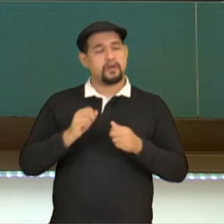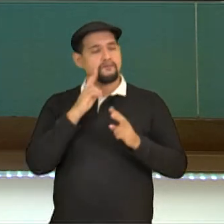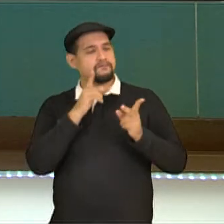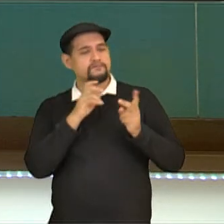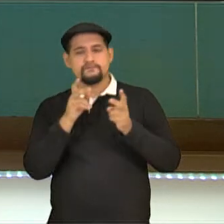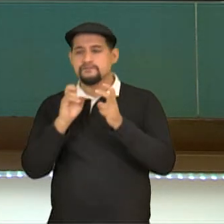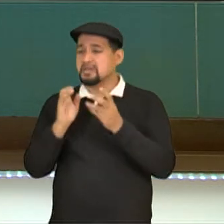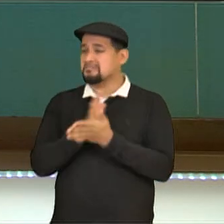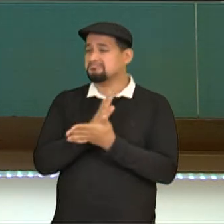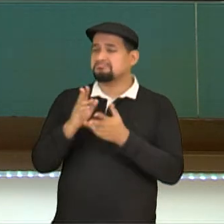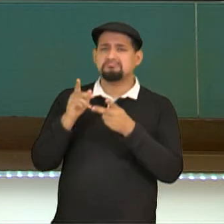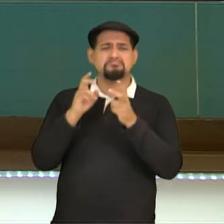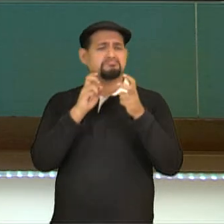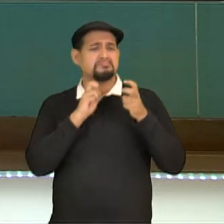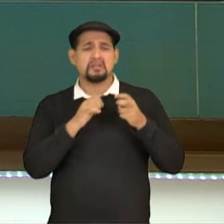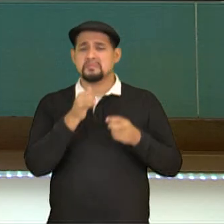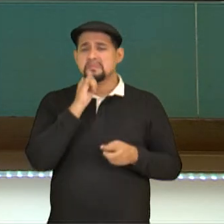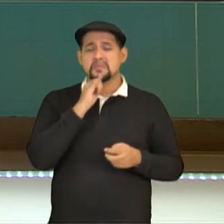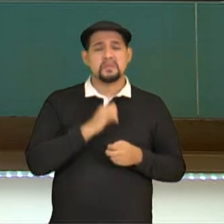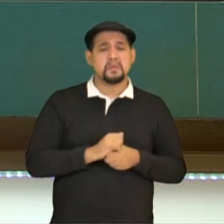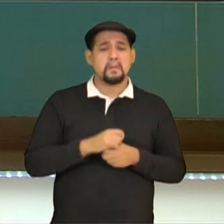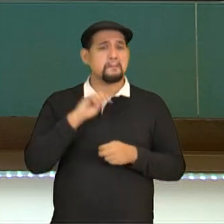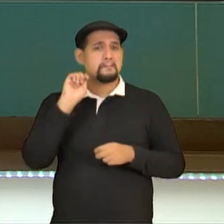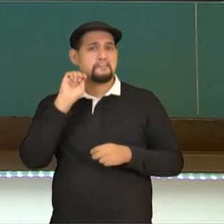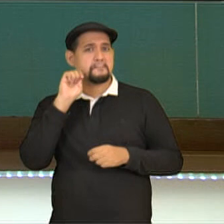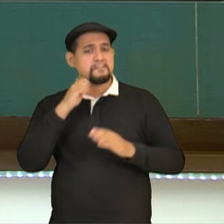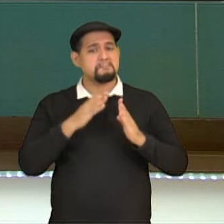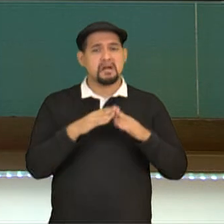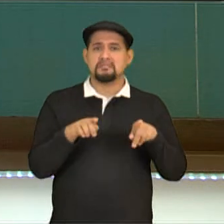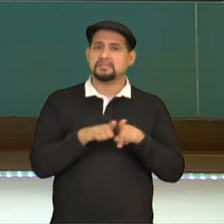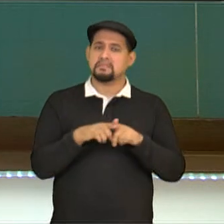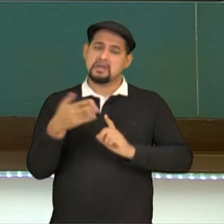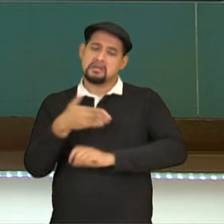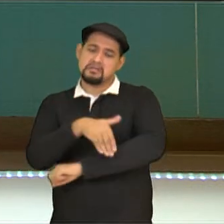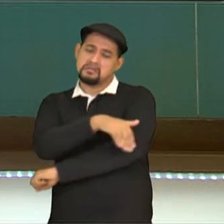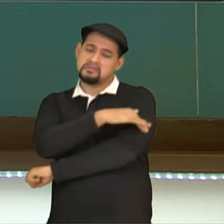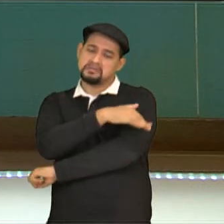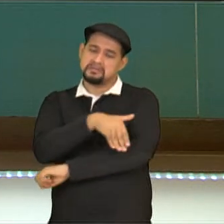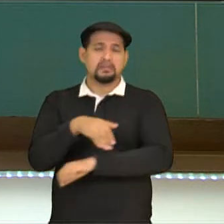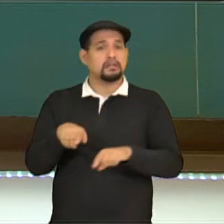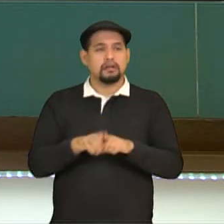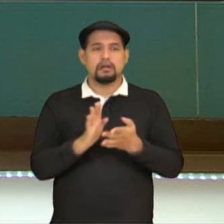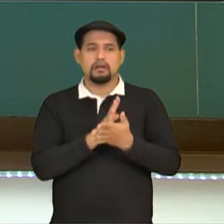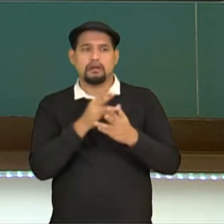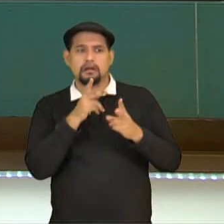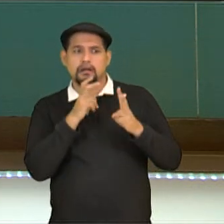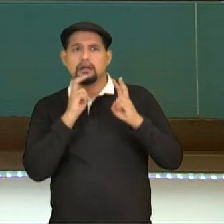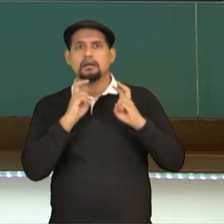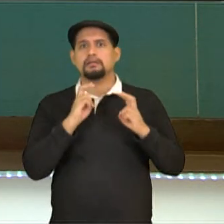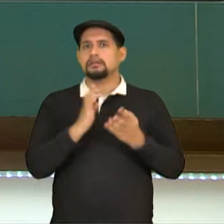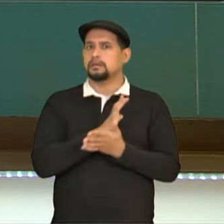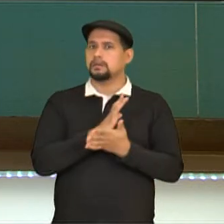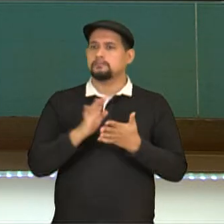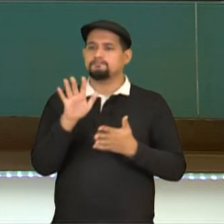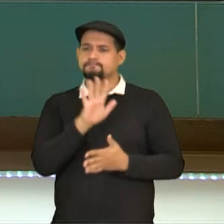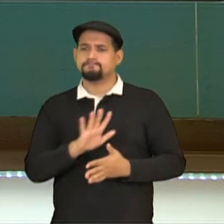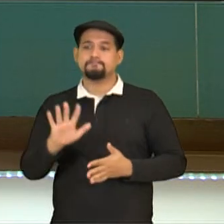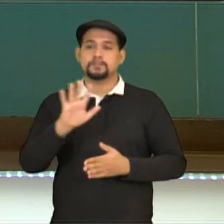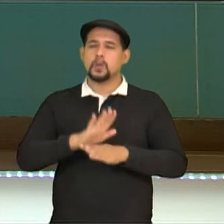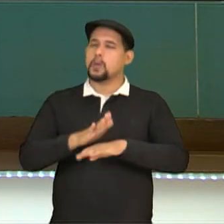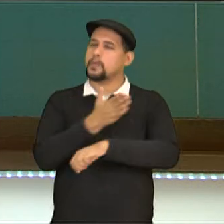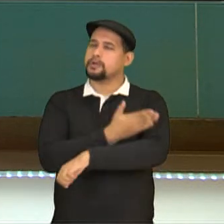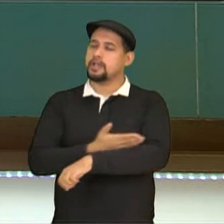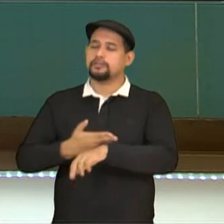numa panificadora, numa esquina, e algo inusitado pode ter acontecido, ele pode ter visto uma cena, um